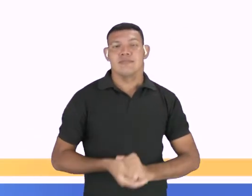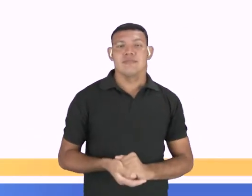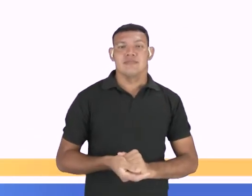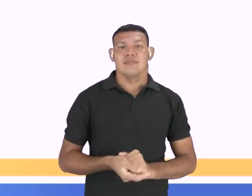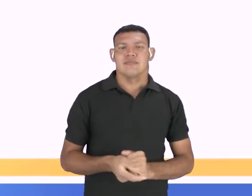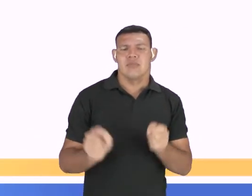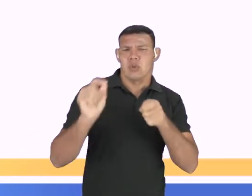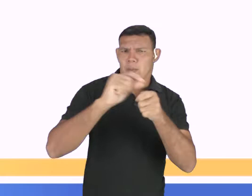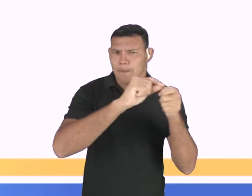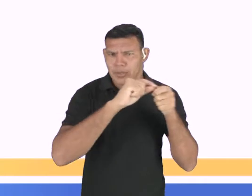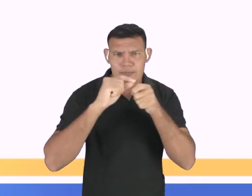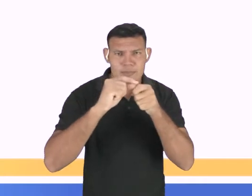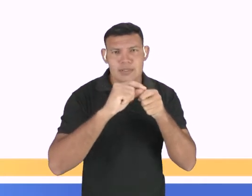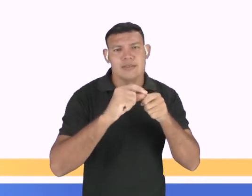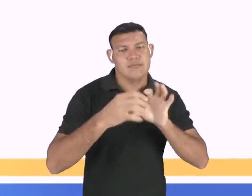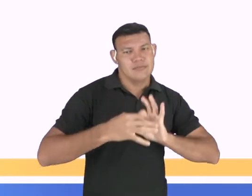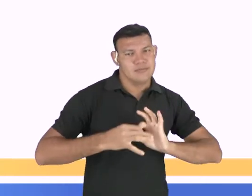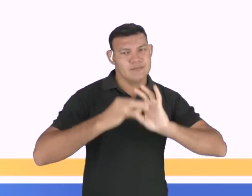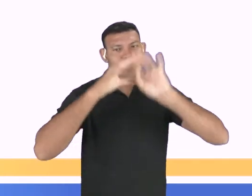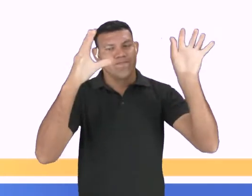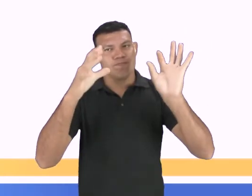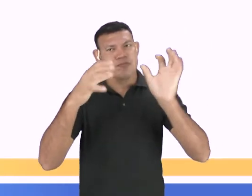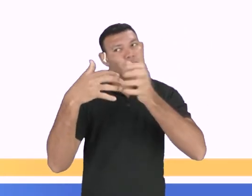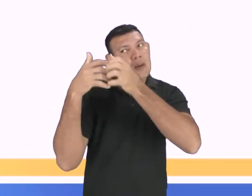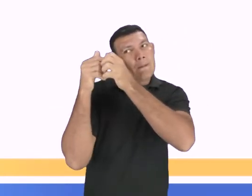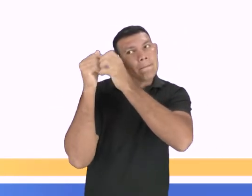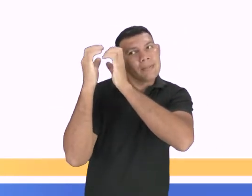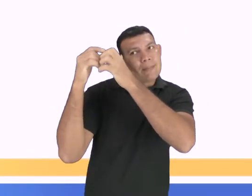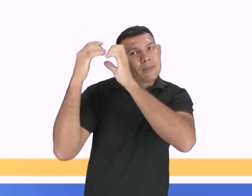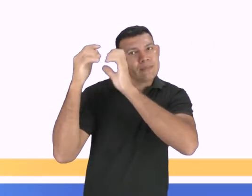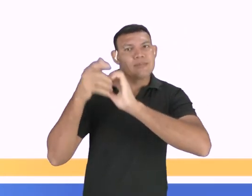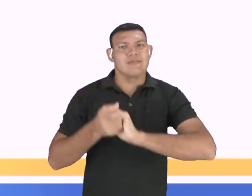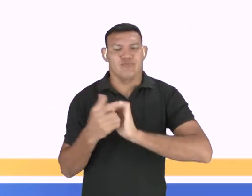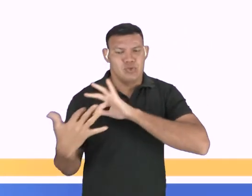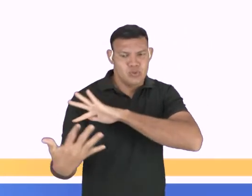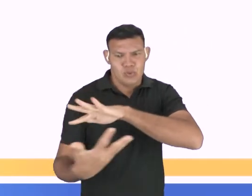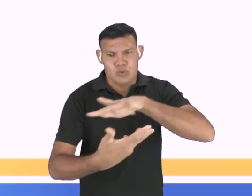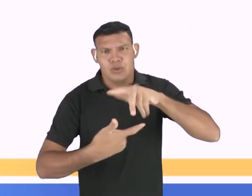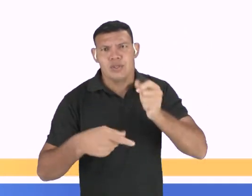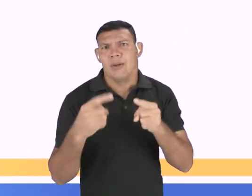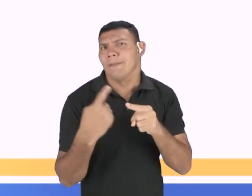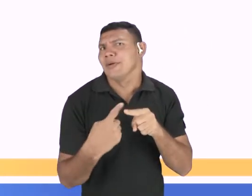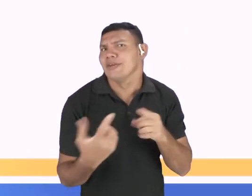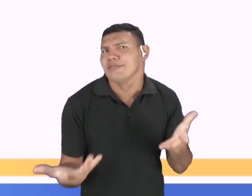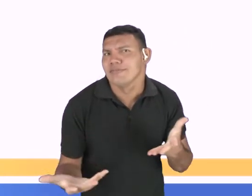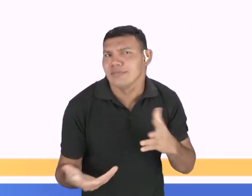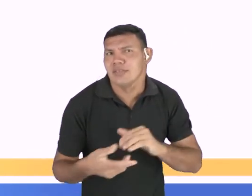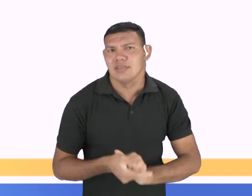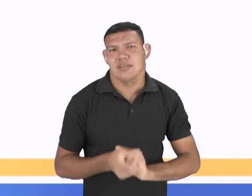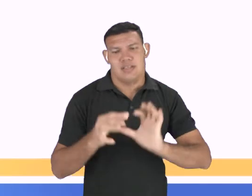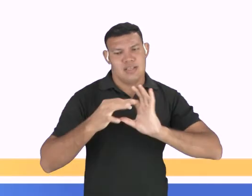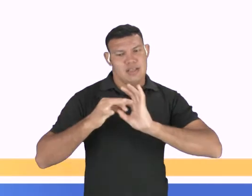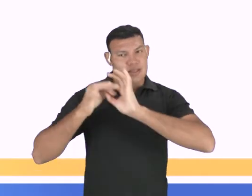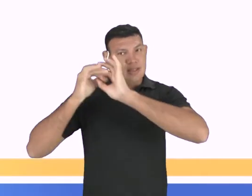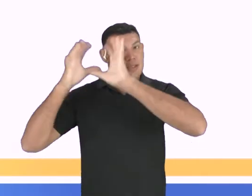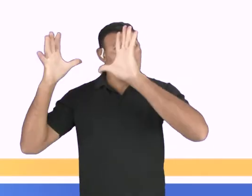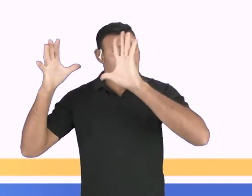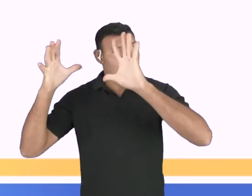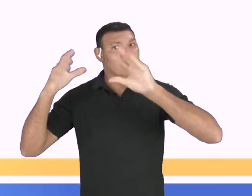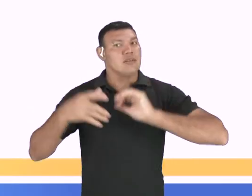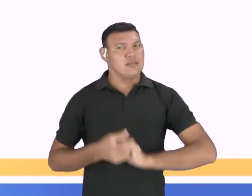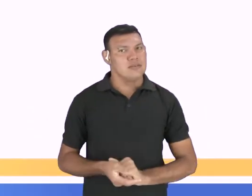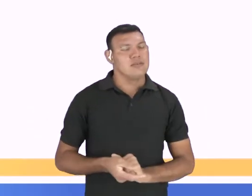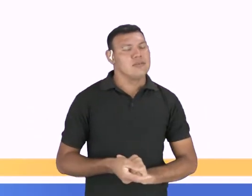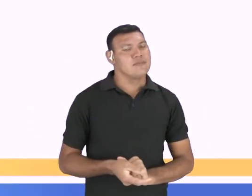produção, de liberdade, de raciocínio, e universalista no sentido de que como falo do liberalismo, como ele